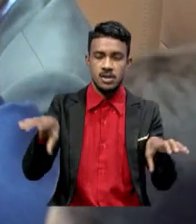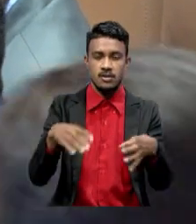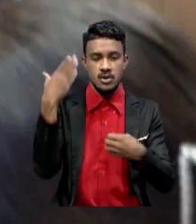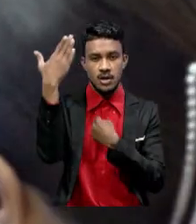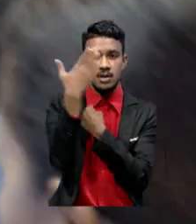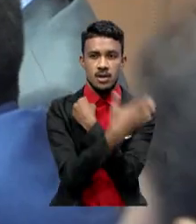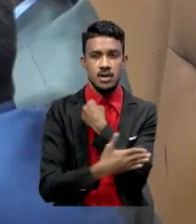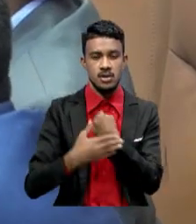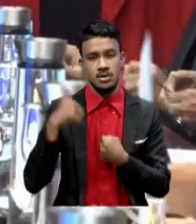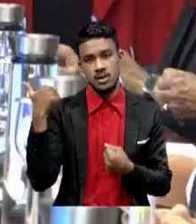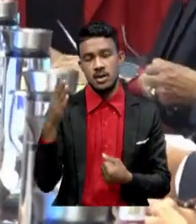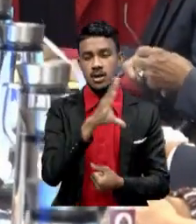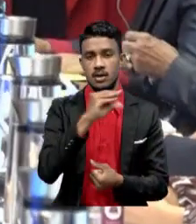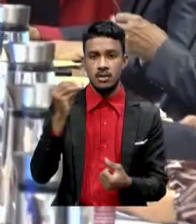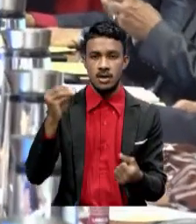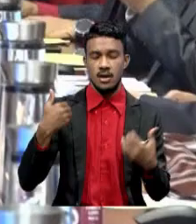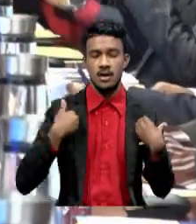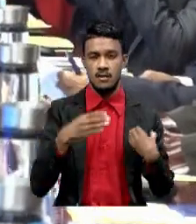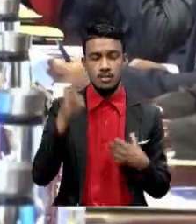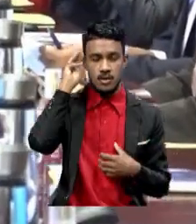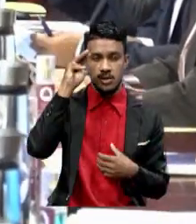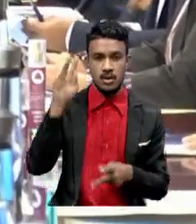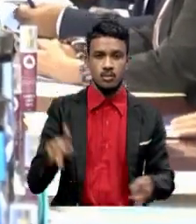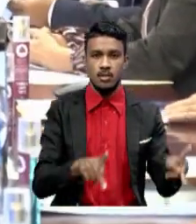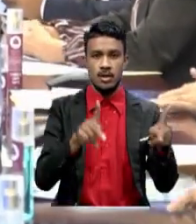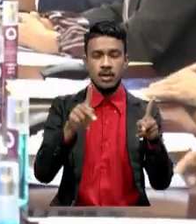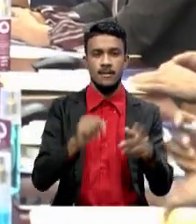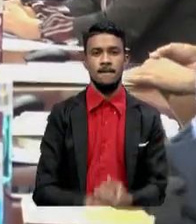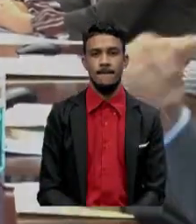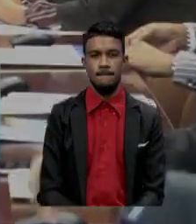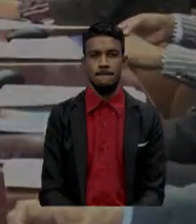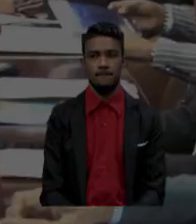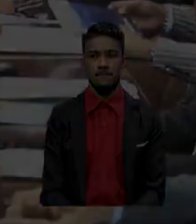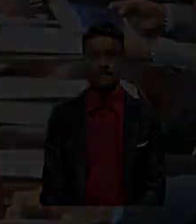no dadau ne prosesu iha ona Ministério Público. Agustin da Costa, Jemen.